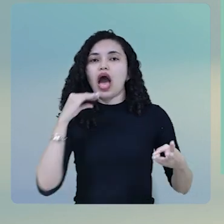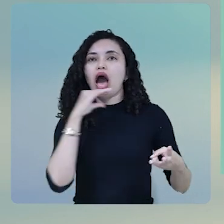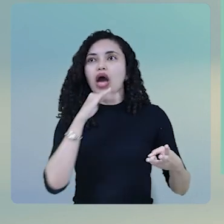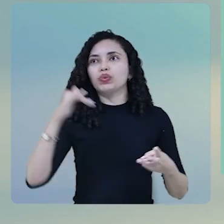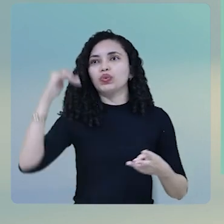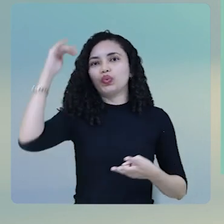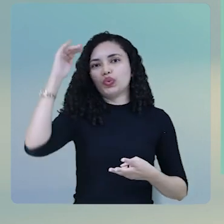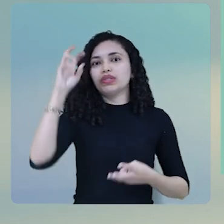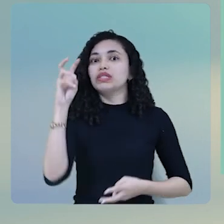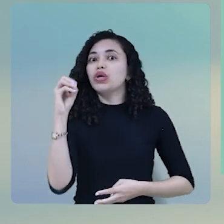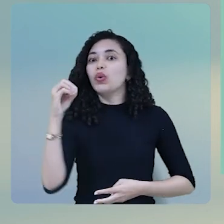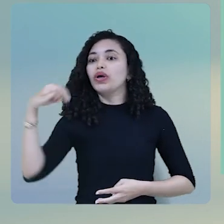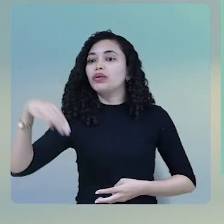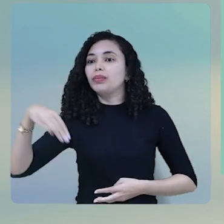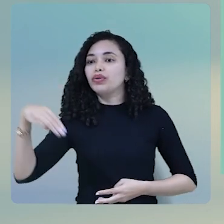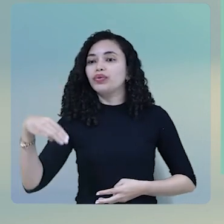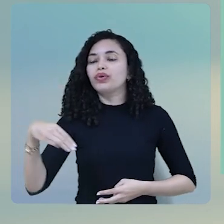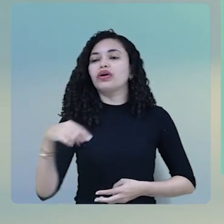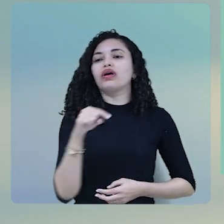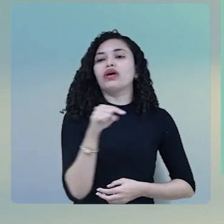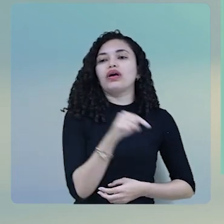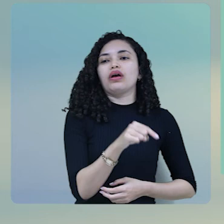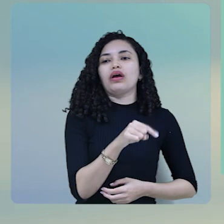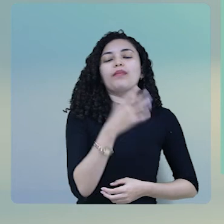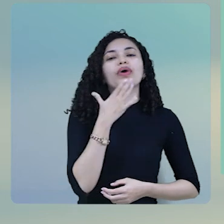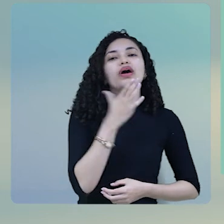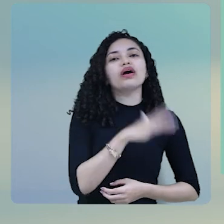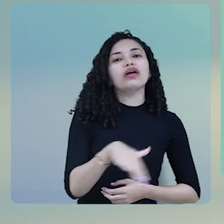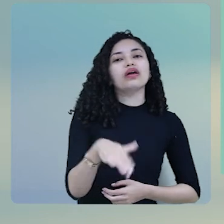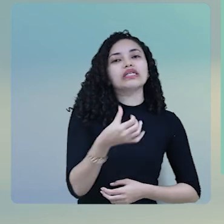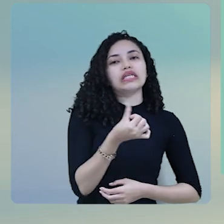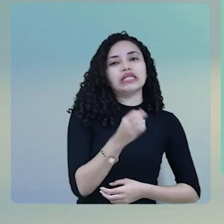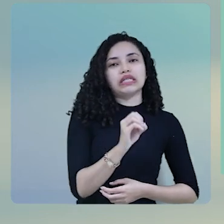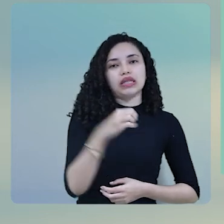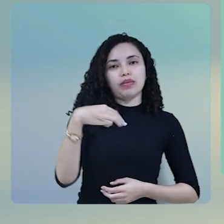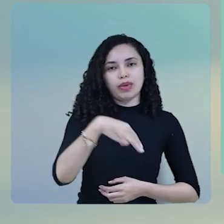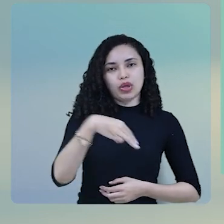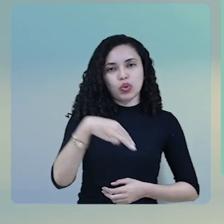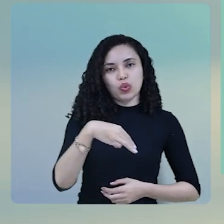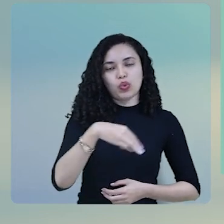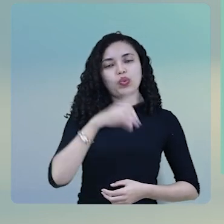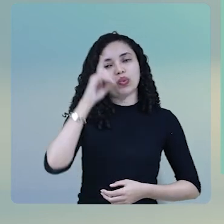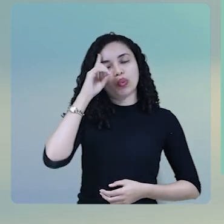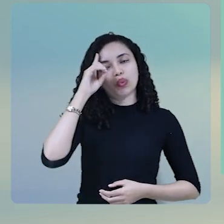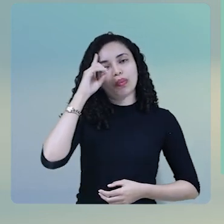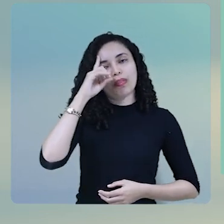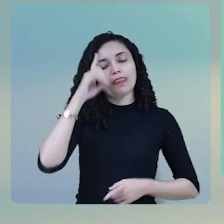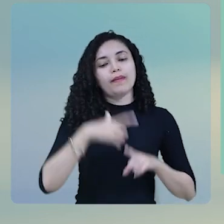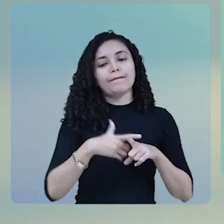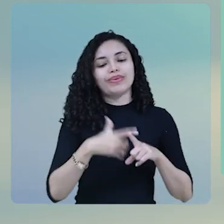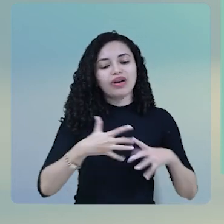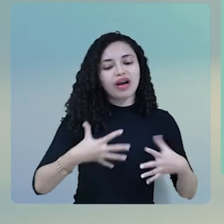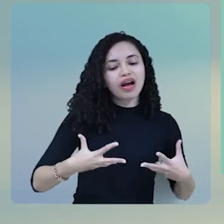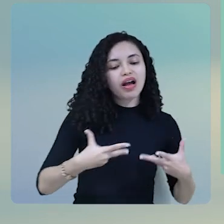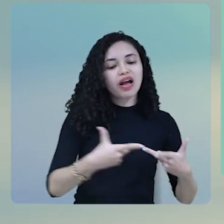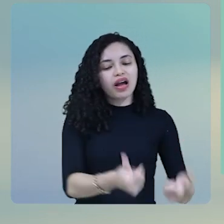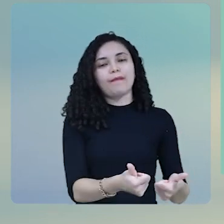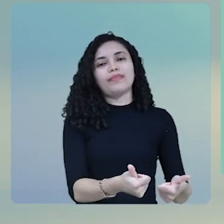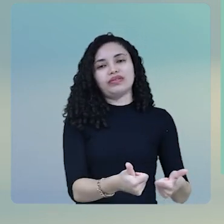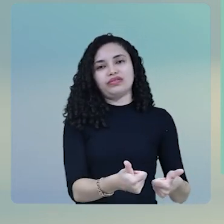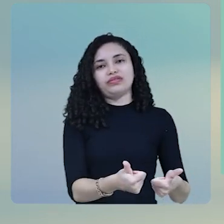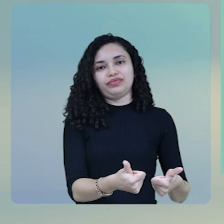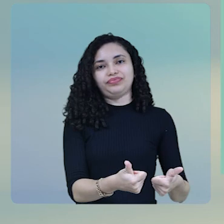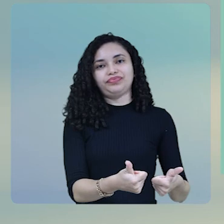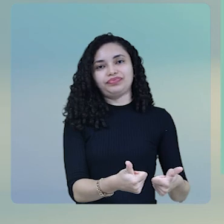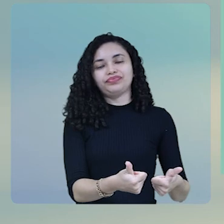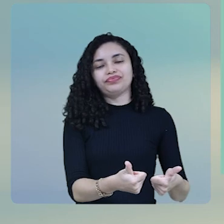adolescentes. Então, para os adultos, 50 minutos diários. Para as crianças, 60 minutos diários, até